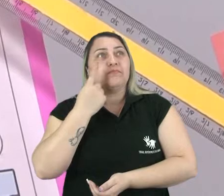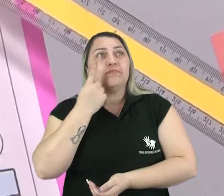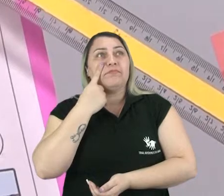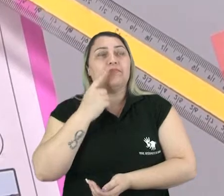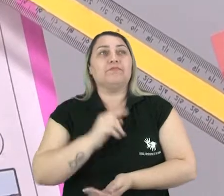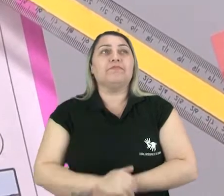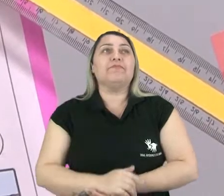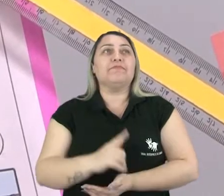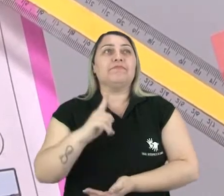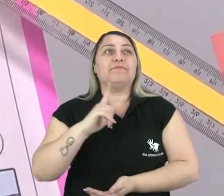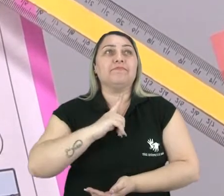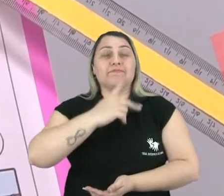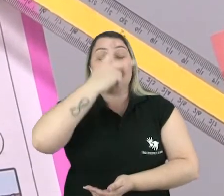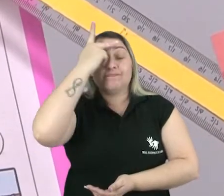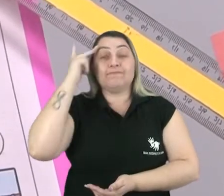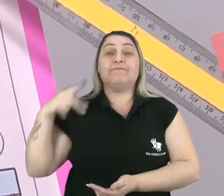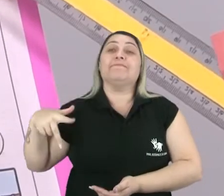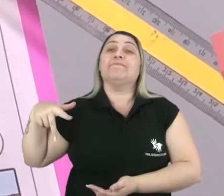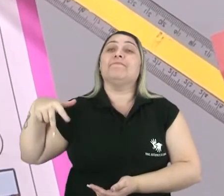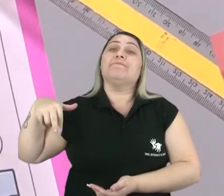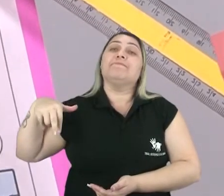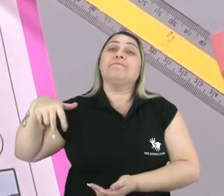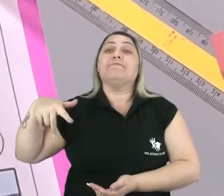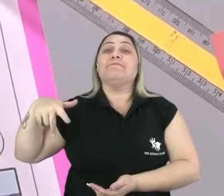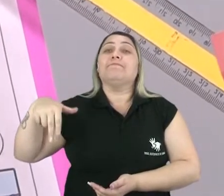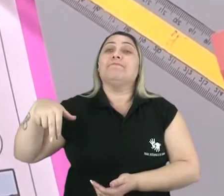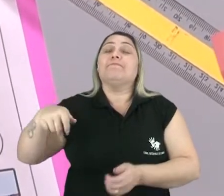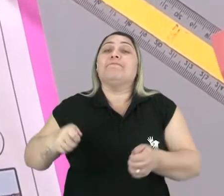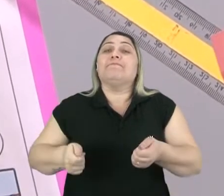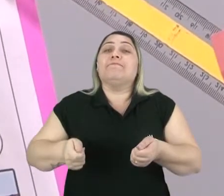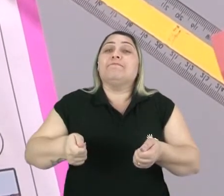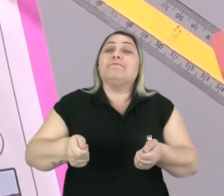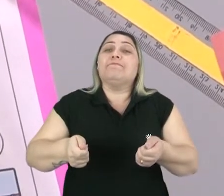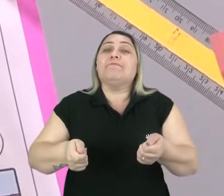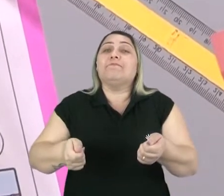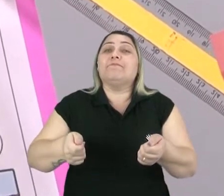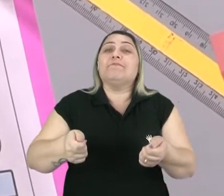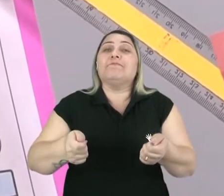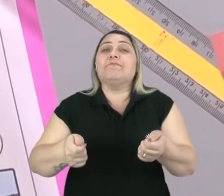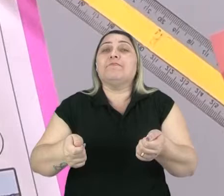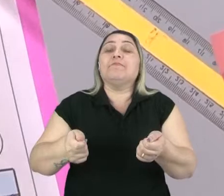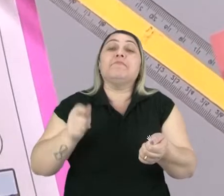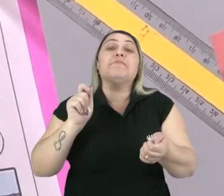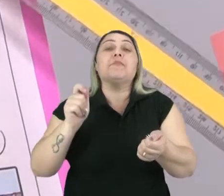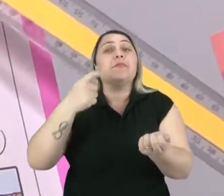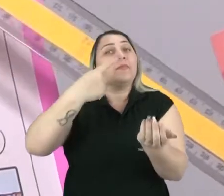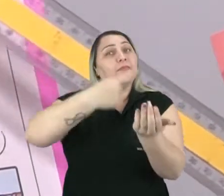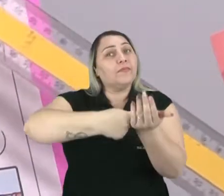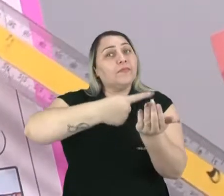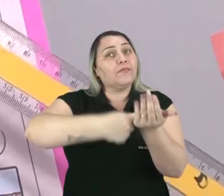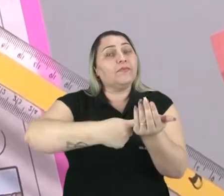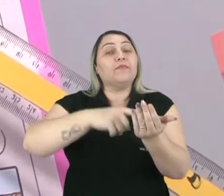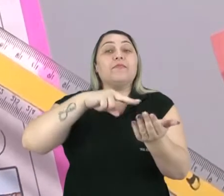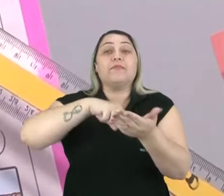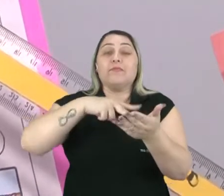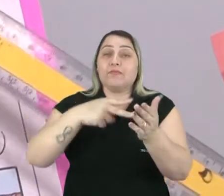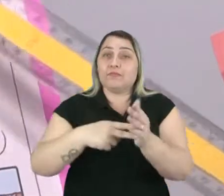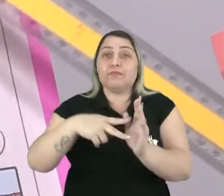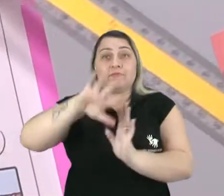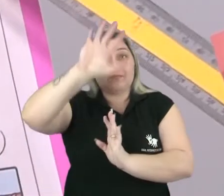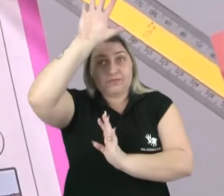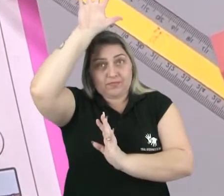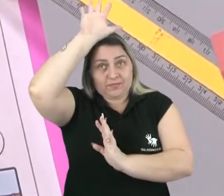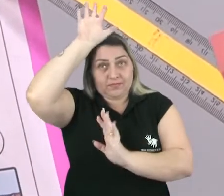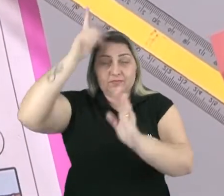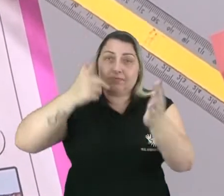uma pessoa andando com um carrinho de quê? De cachorro-quente. Significa, então, que Cebolinha